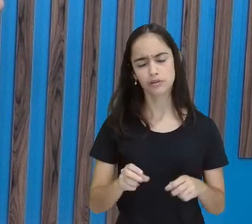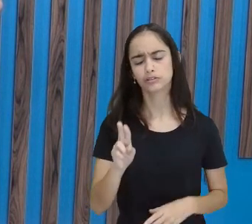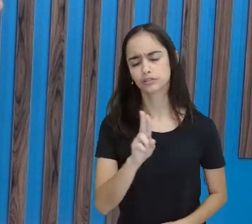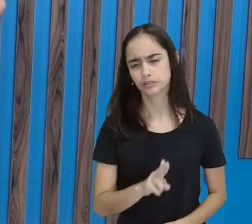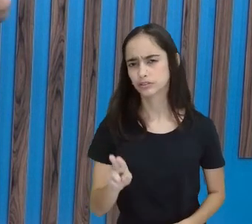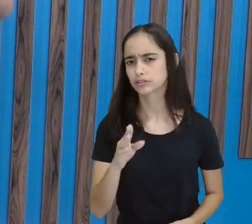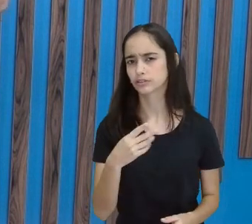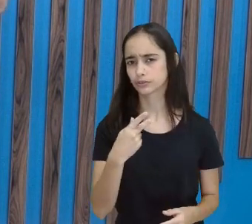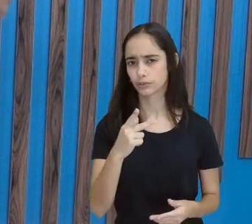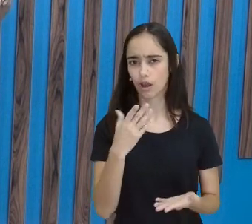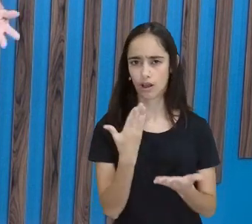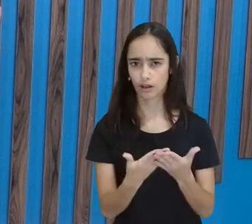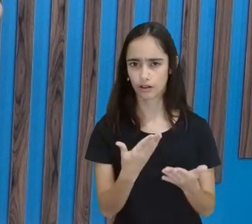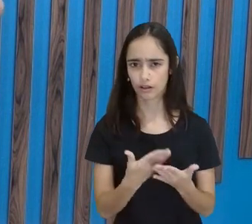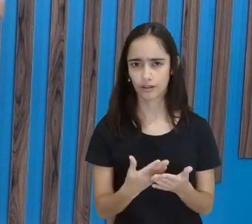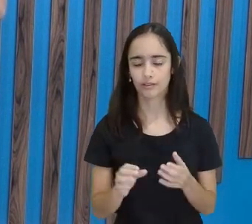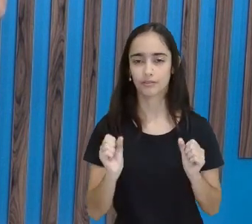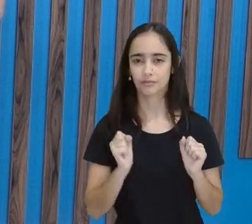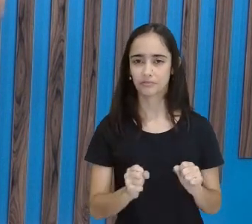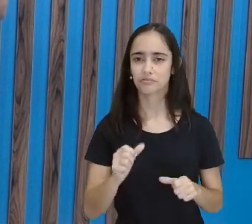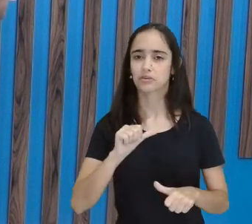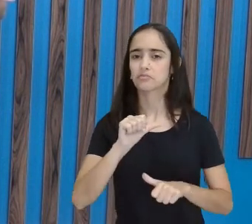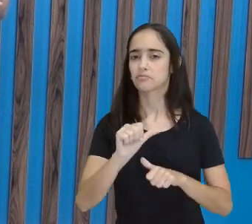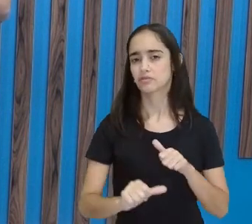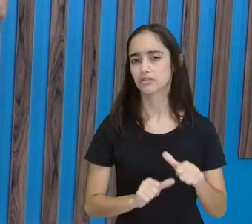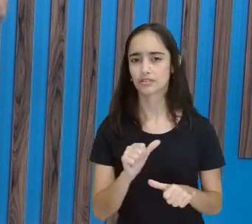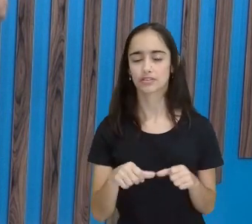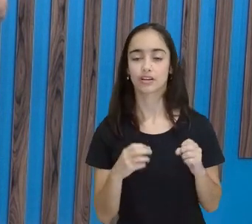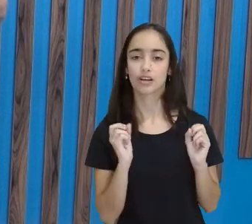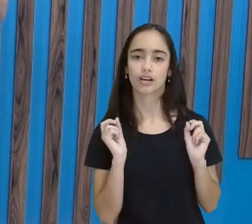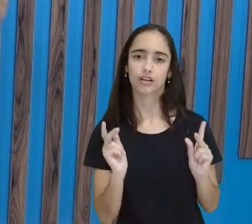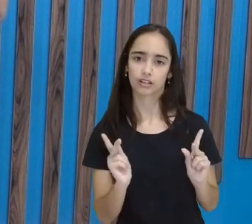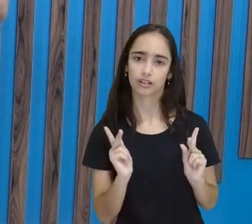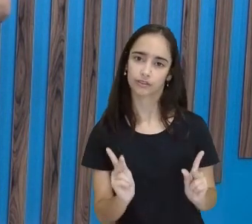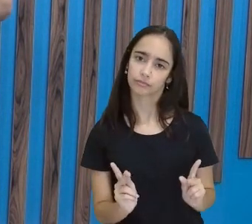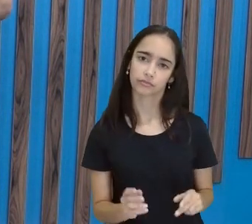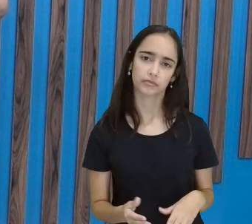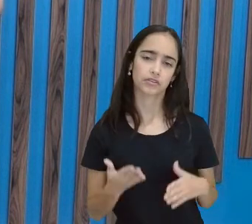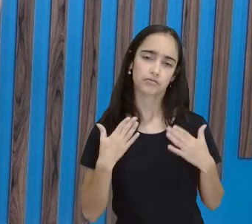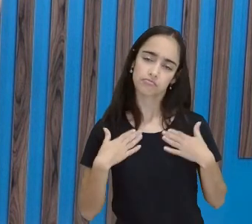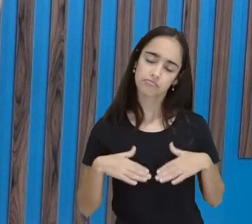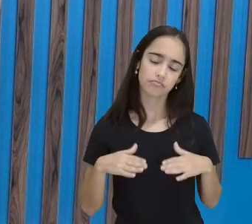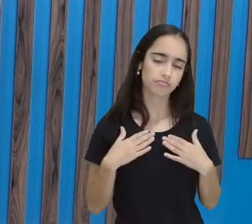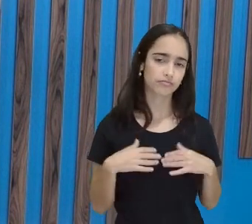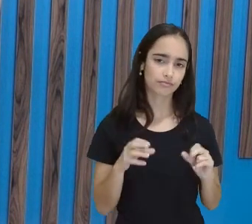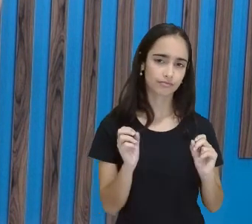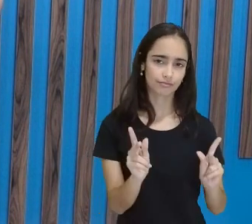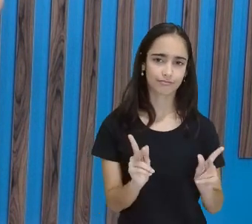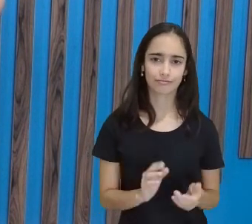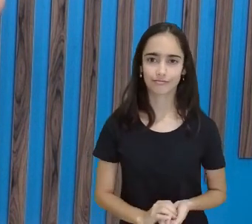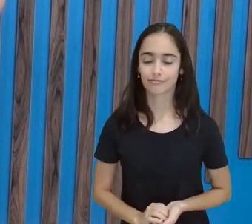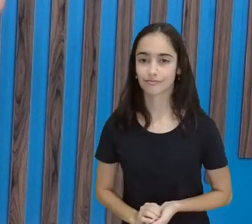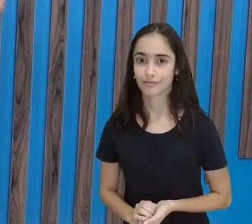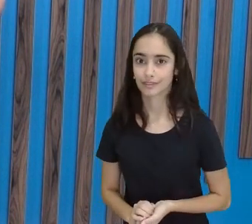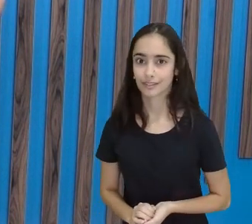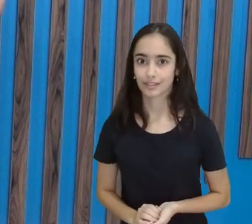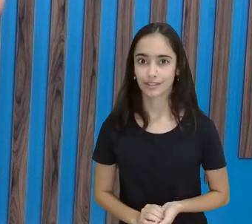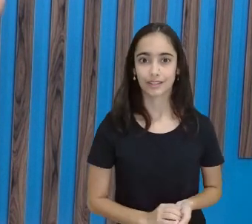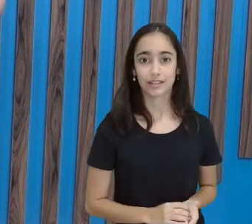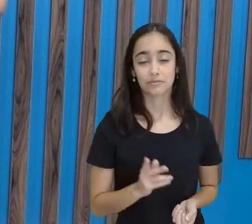sua aula, pode até alterar, não vai modificar o meu arquivo de jeito nenhum, pode ficar tranquilo, tá certo? O